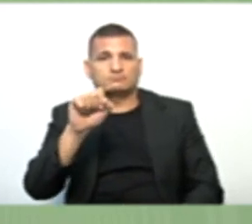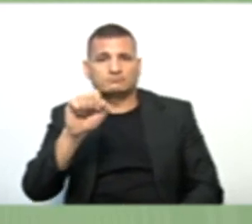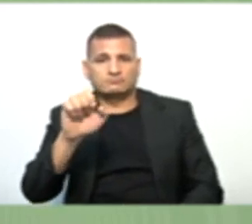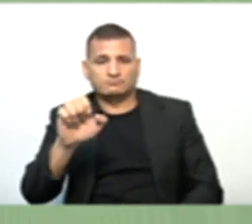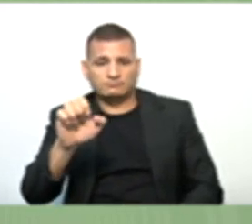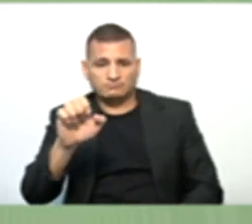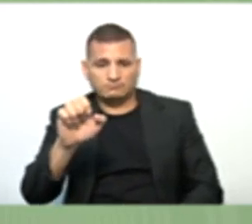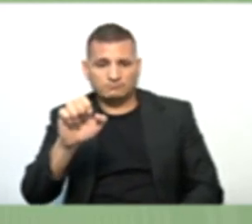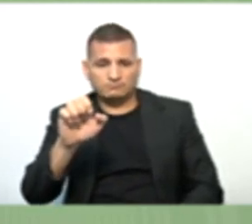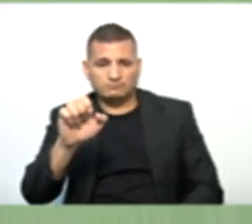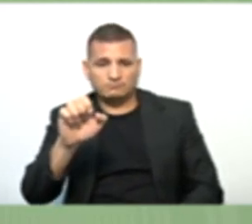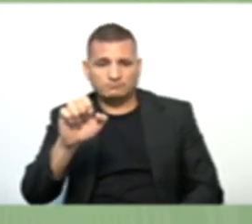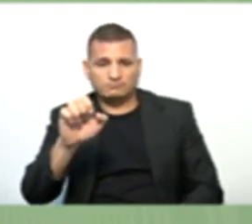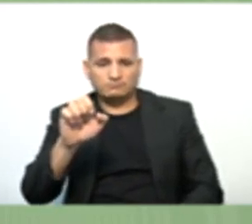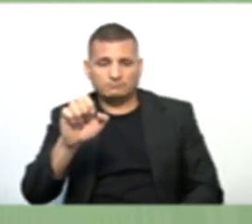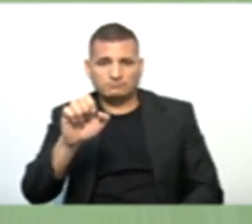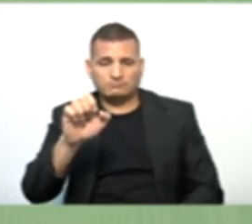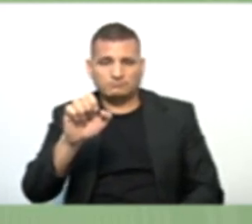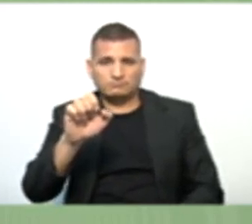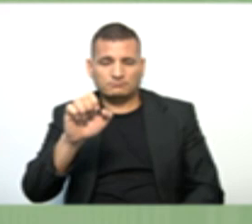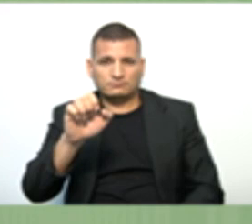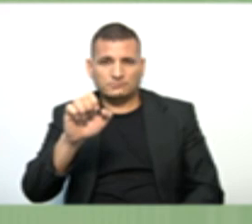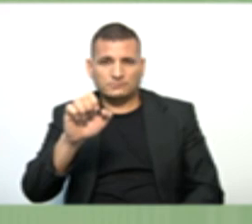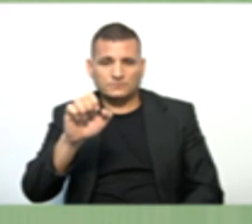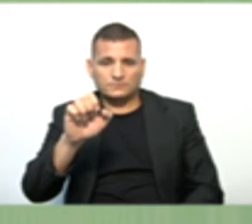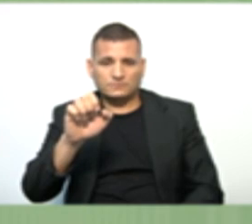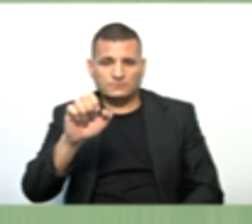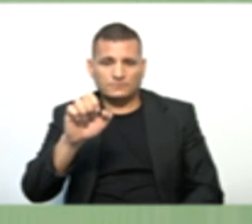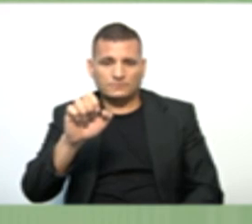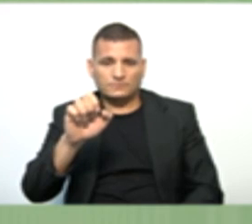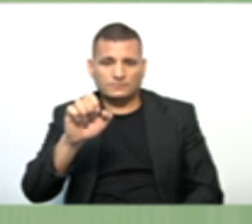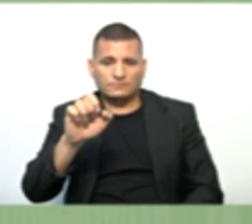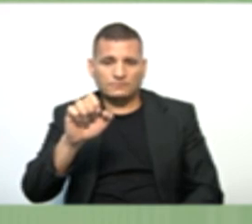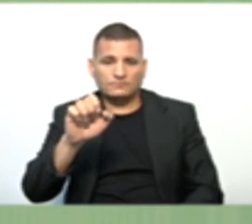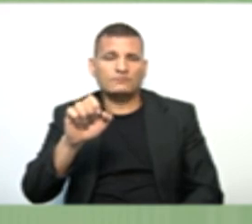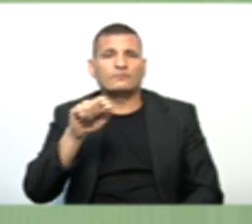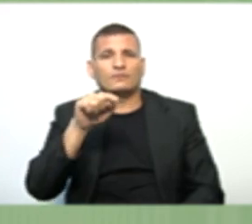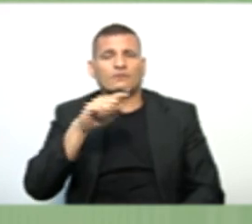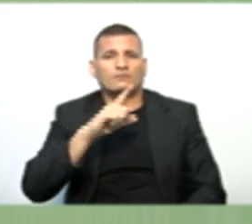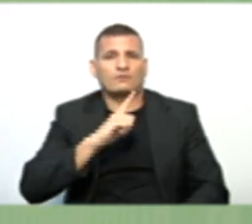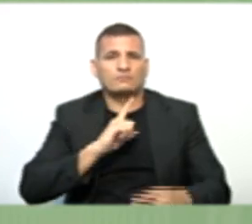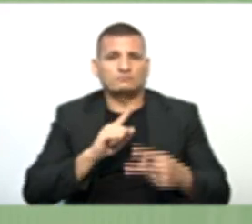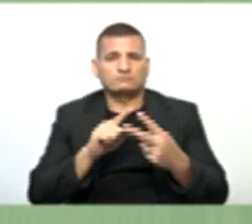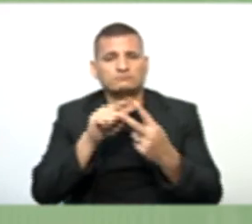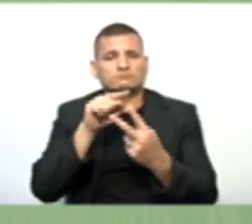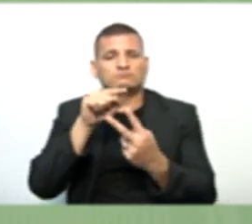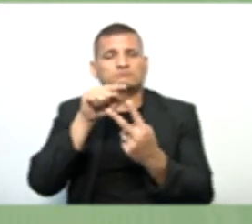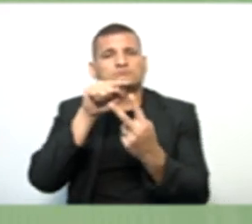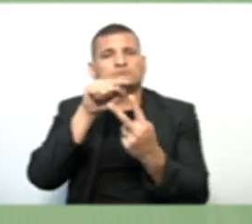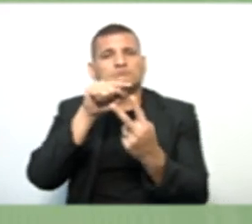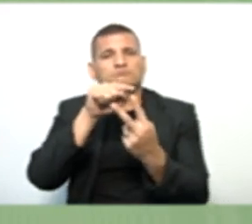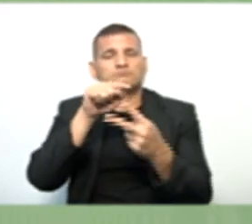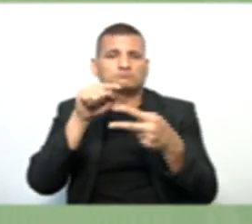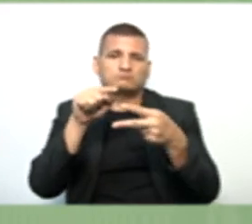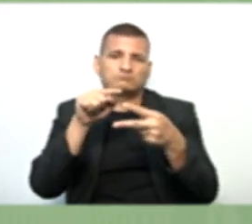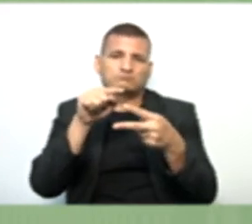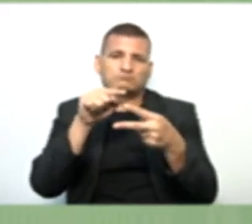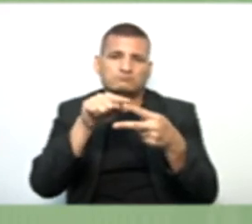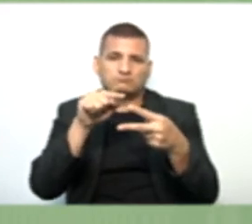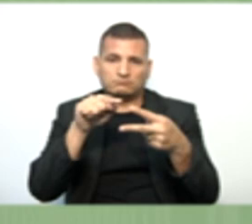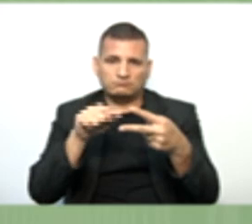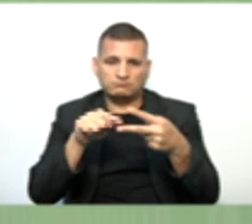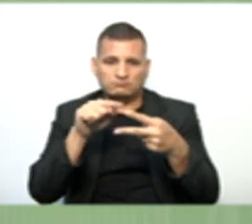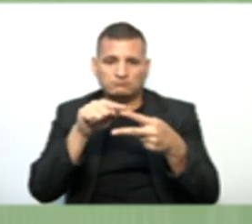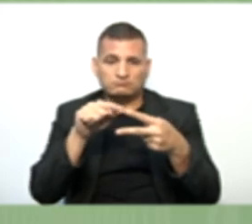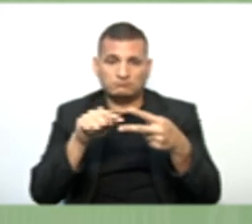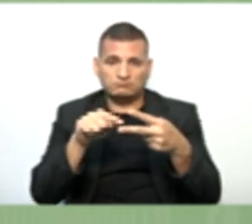ao comando if. O if else, ele vai apresentar duas opções de execução, certo? Então, se eu tenho